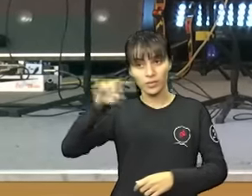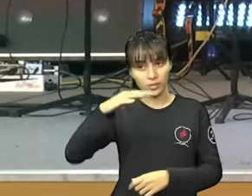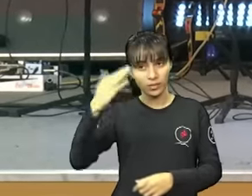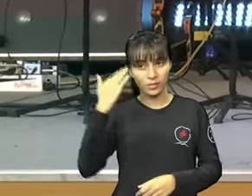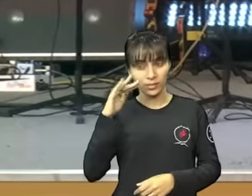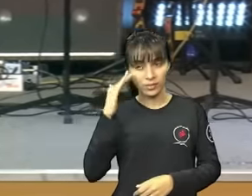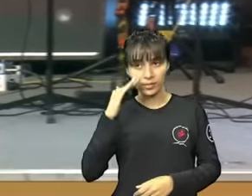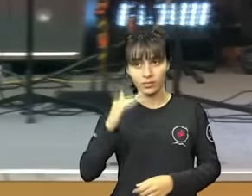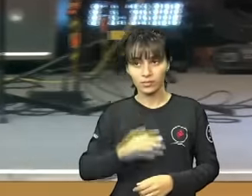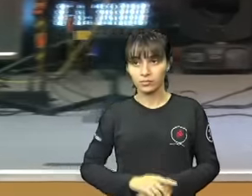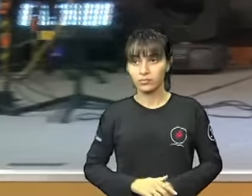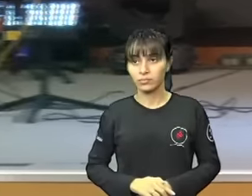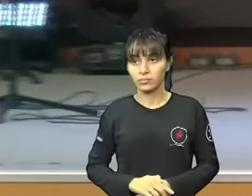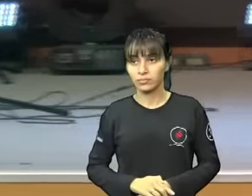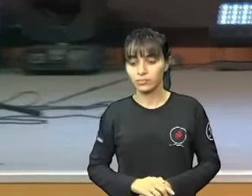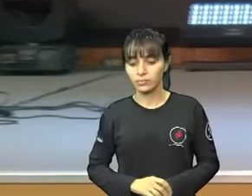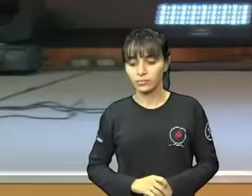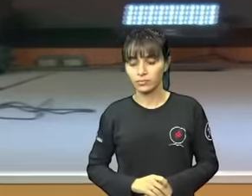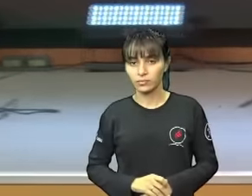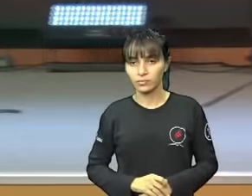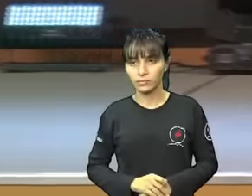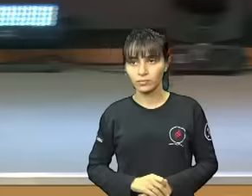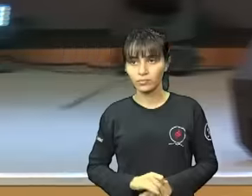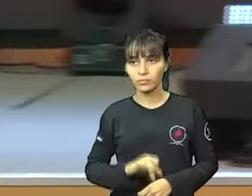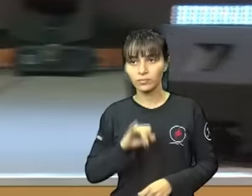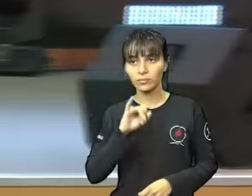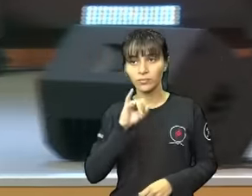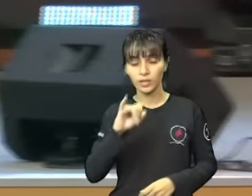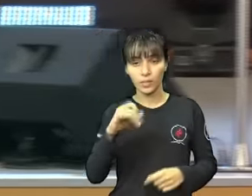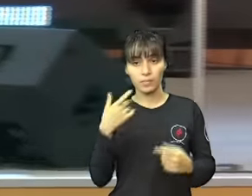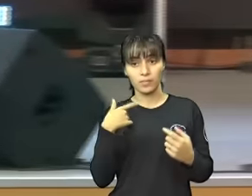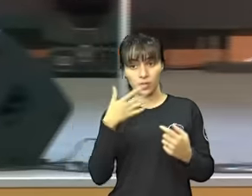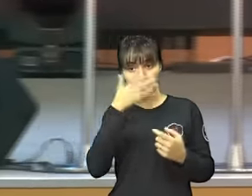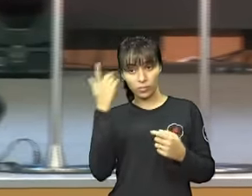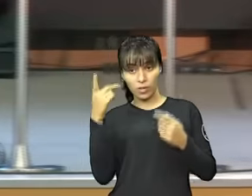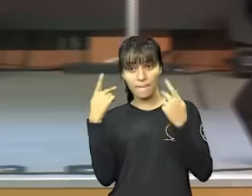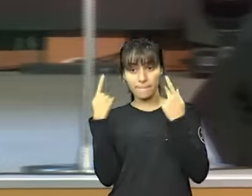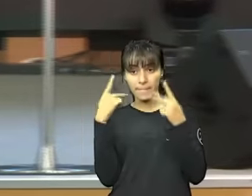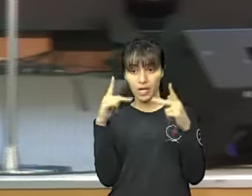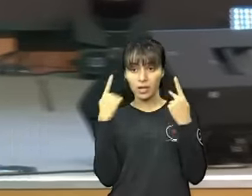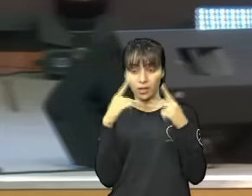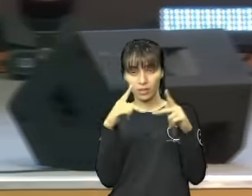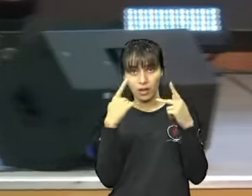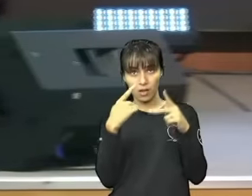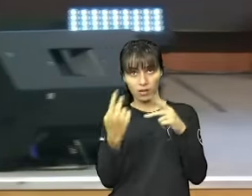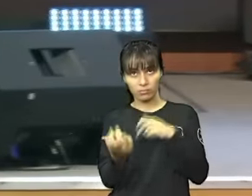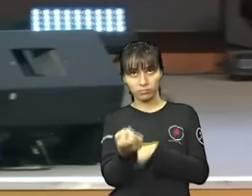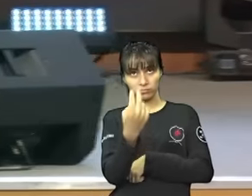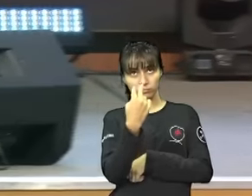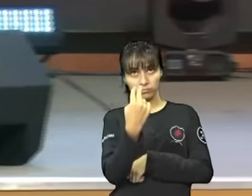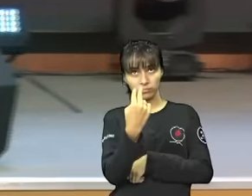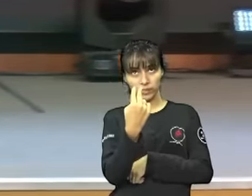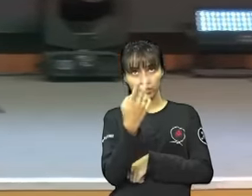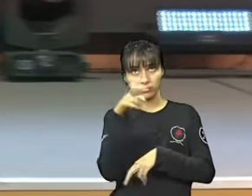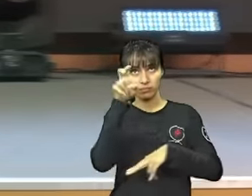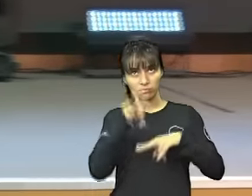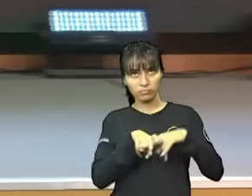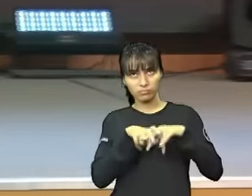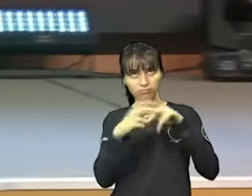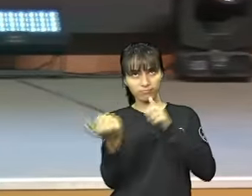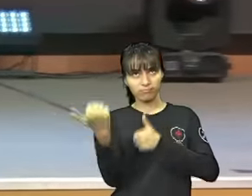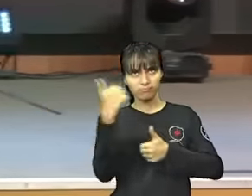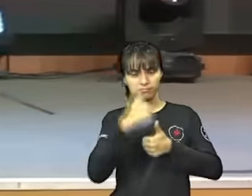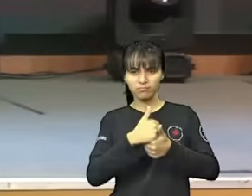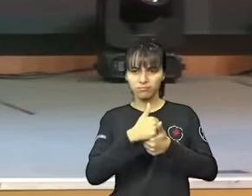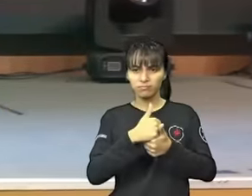entender isso o seu tô ouvindo alguém pregar o que eu estou pregando é isso eu tô sentado Onde vocês